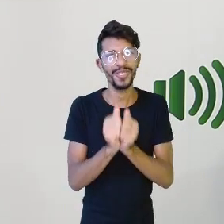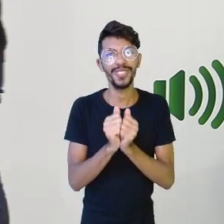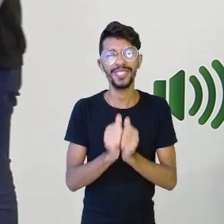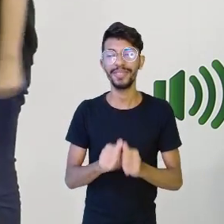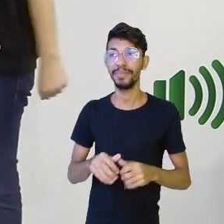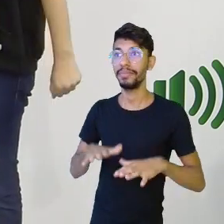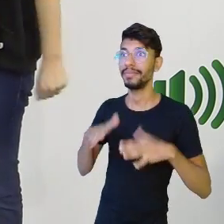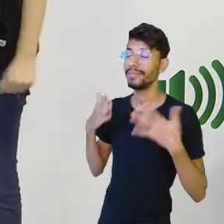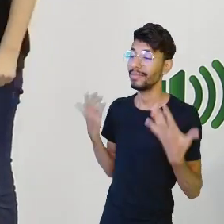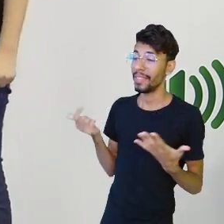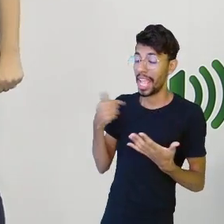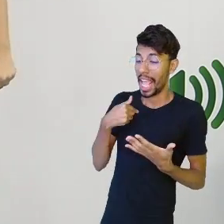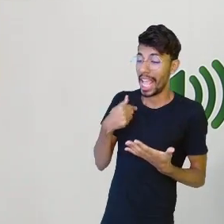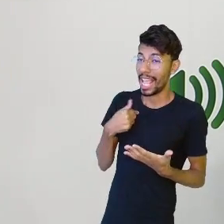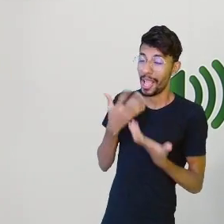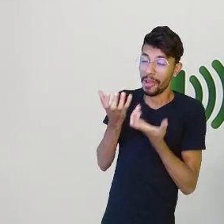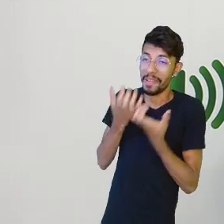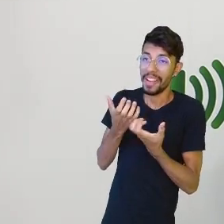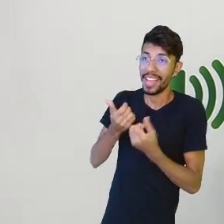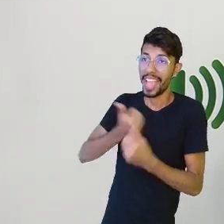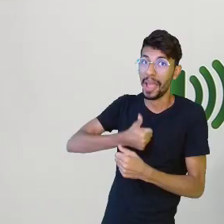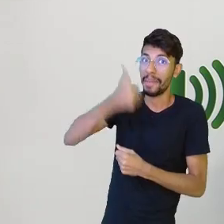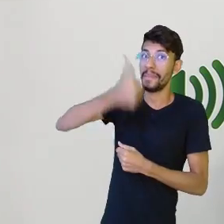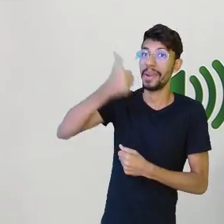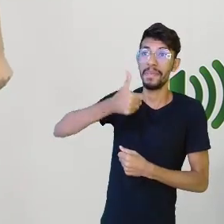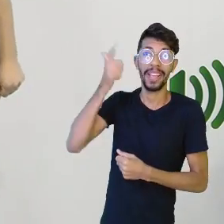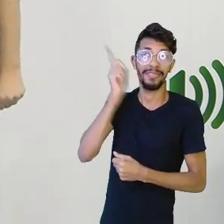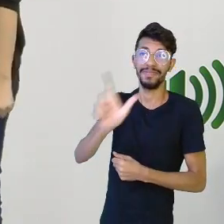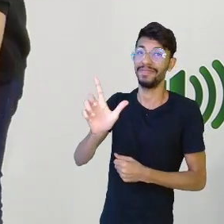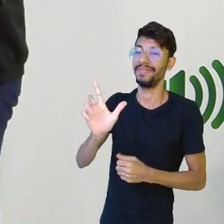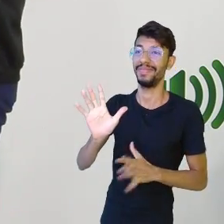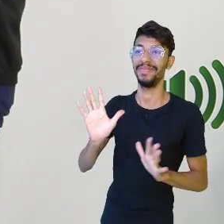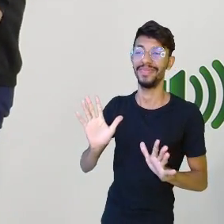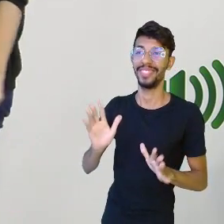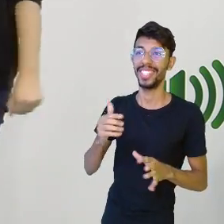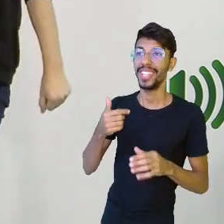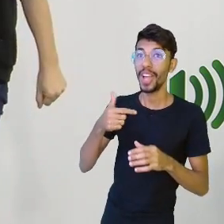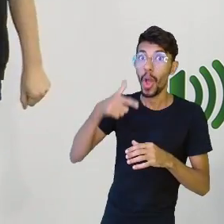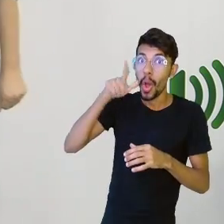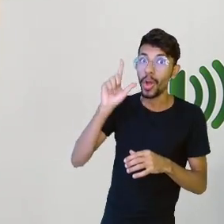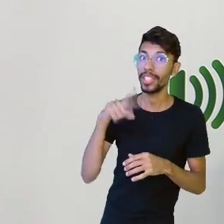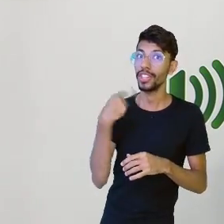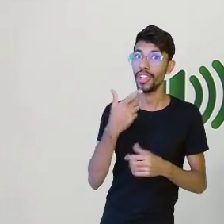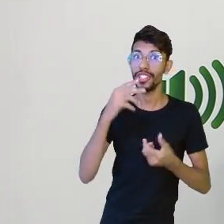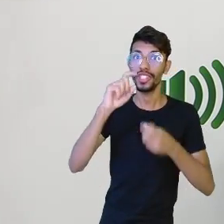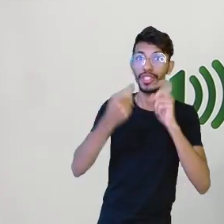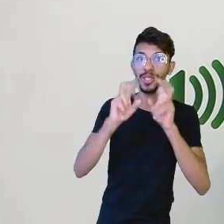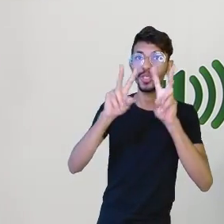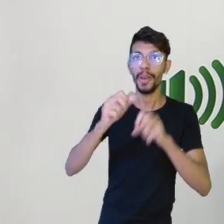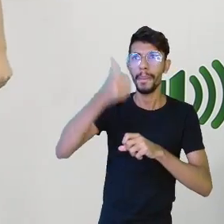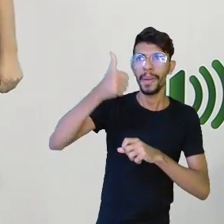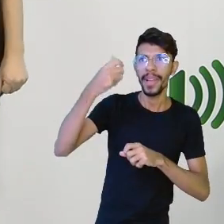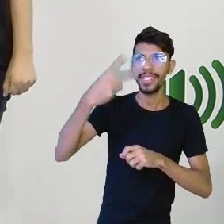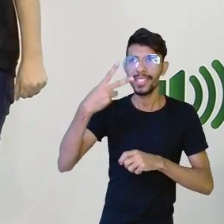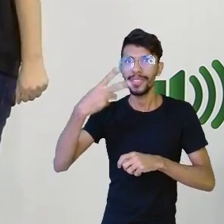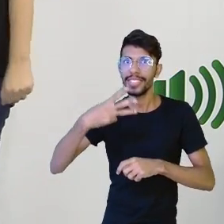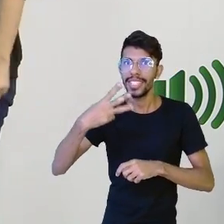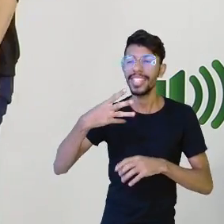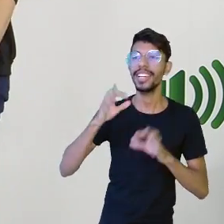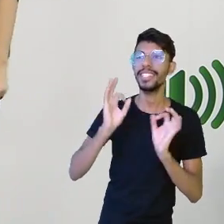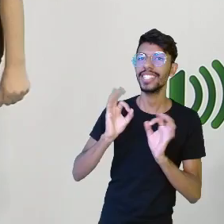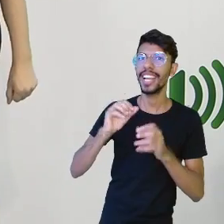é, eu quero ir para o pódio, tá, gente? Eu quero ir para o pódio. Ontem nós falamos de pódio, como é, assim, importante